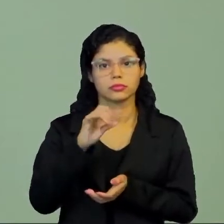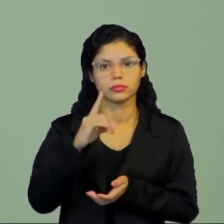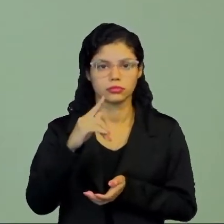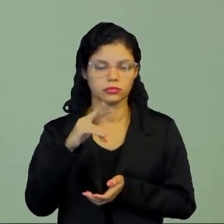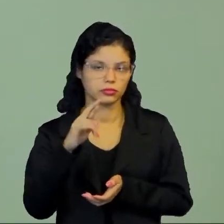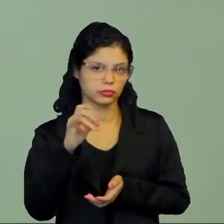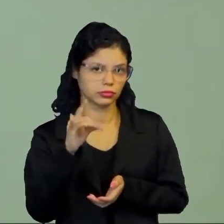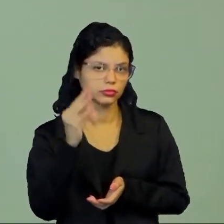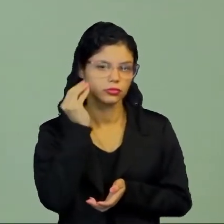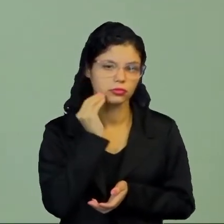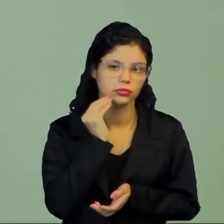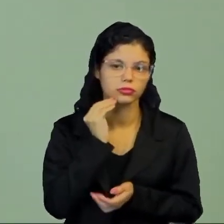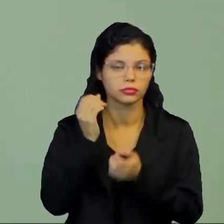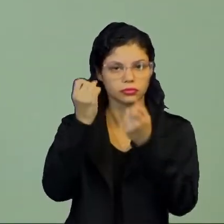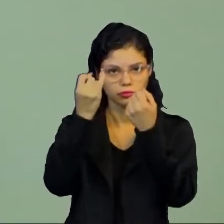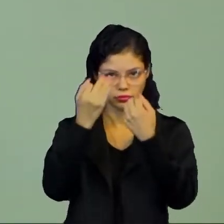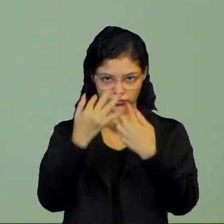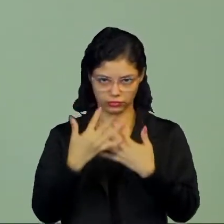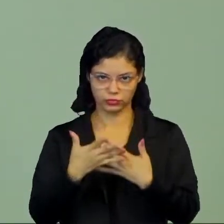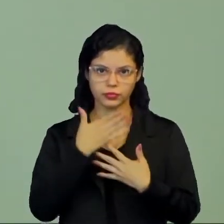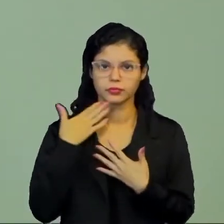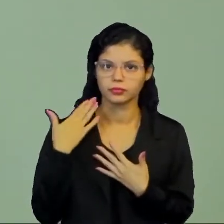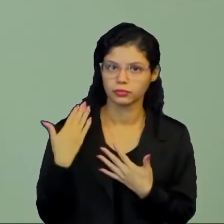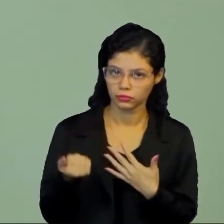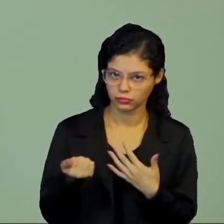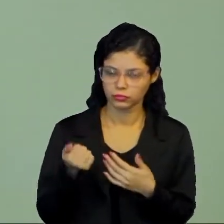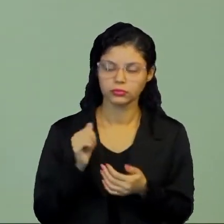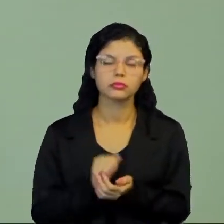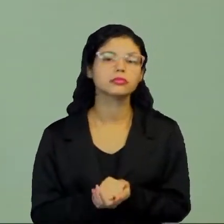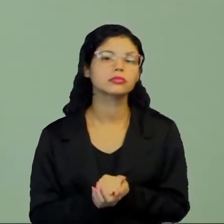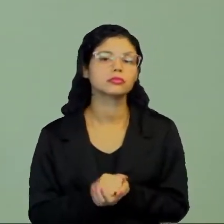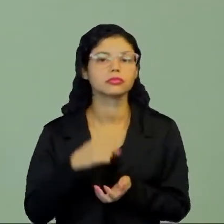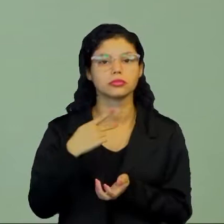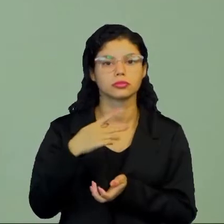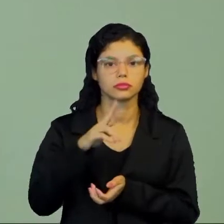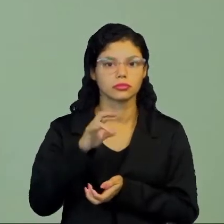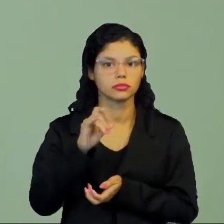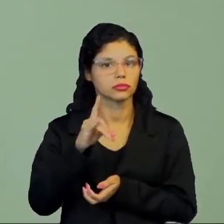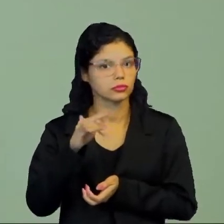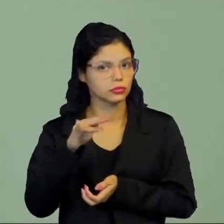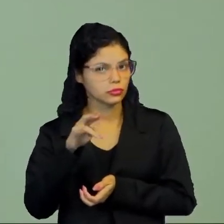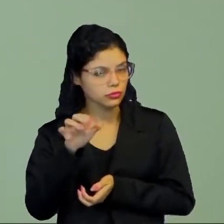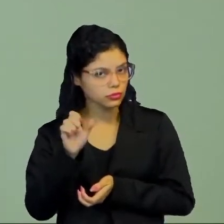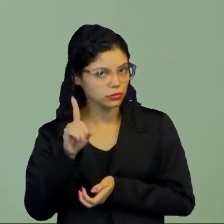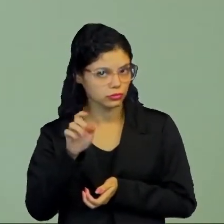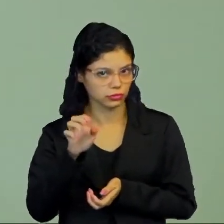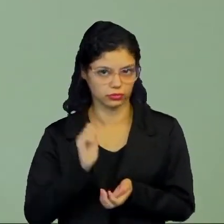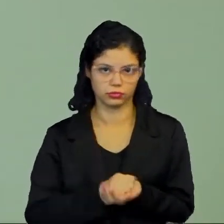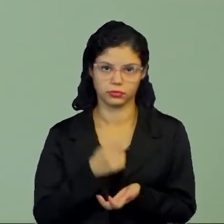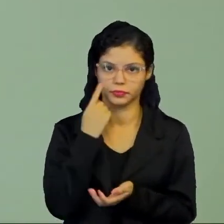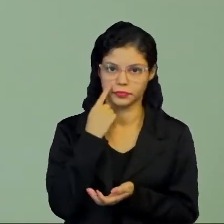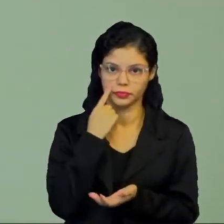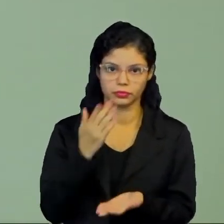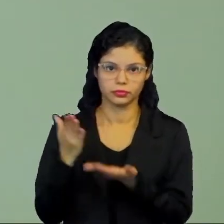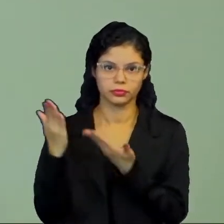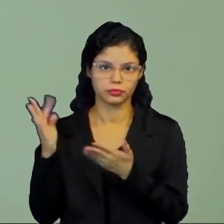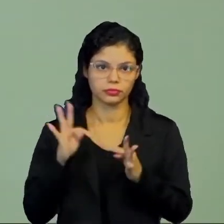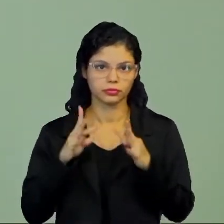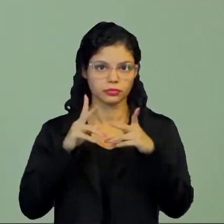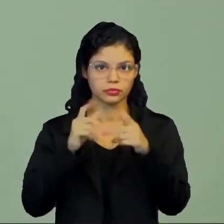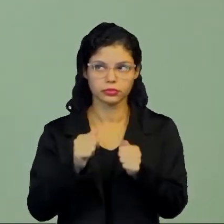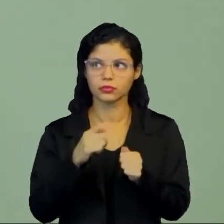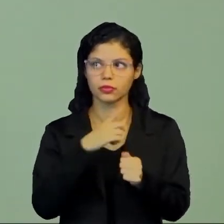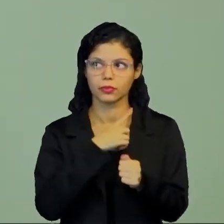Nós vamos tentar explicar da melhor maneira a propriedade. Então, vejamos, toda